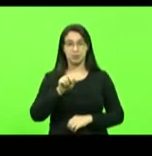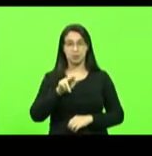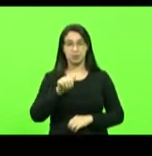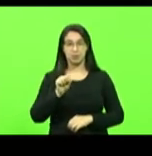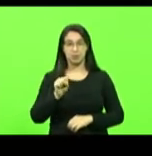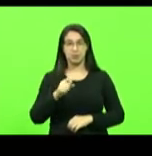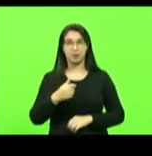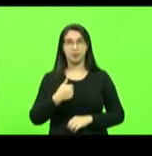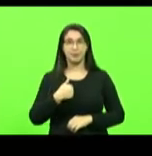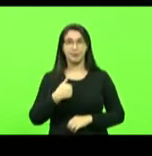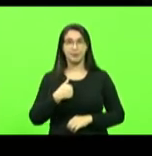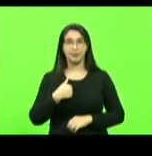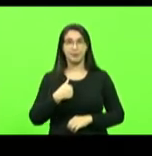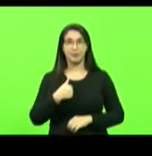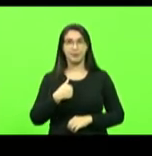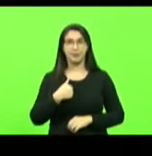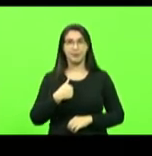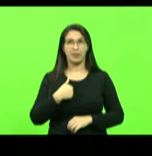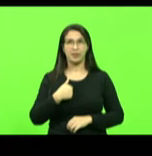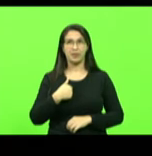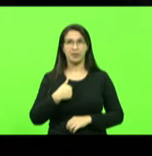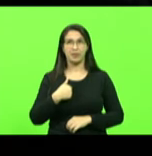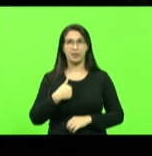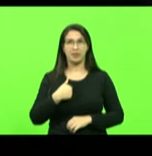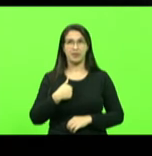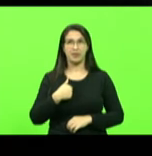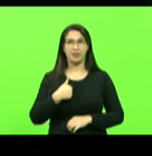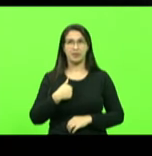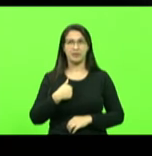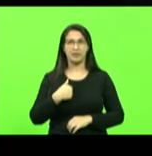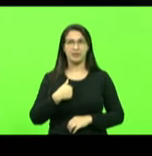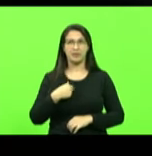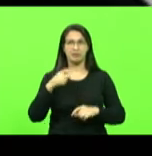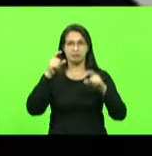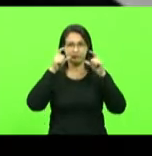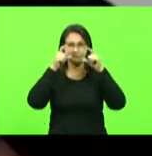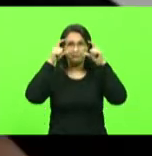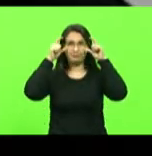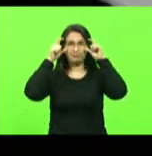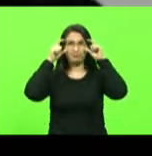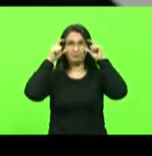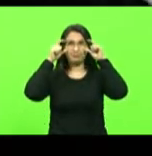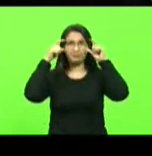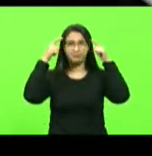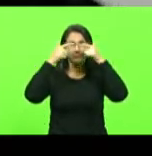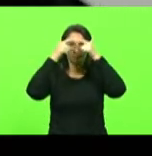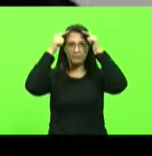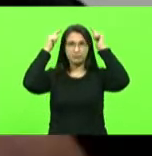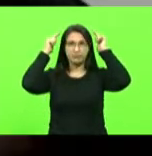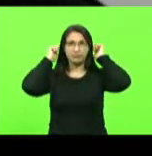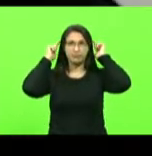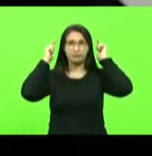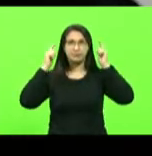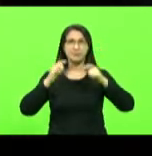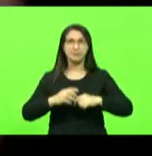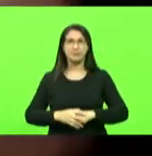Sou obeso, estou usando óculos, careca e de campanha.